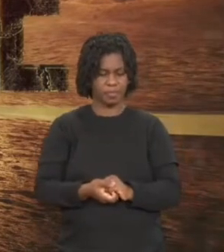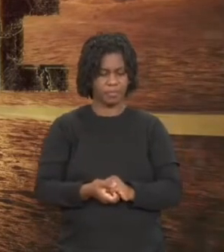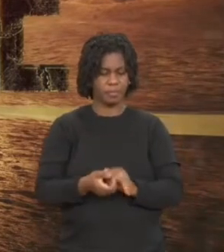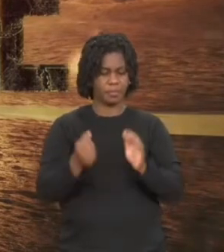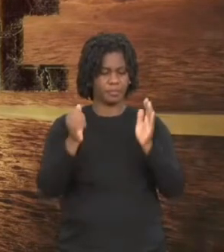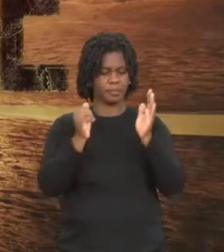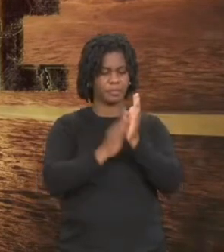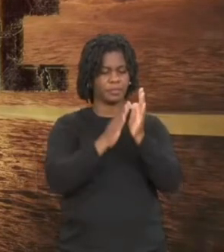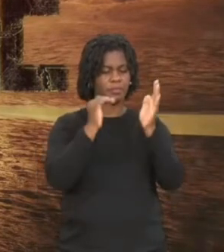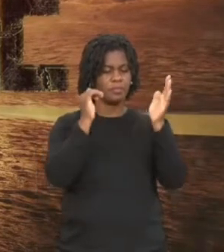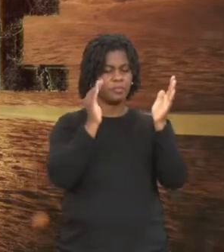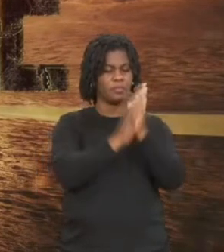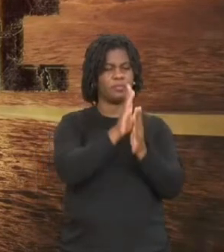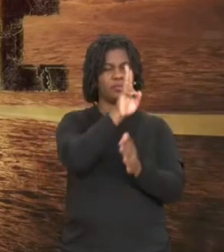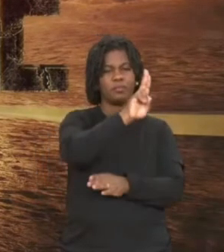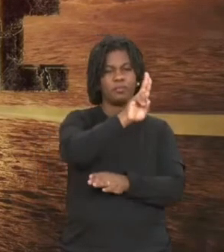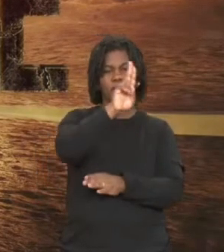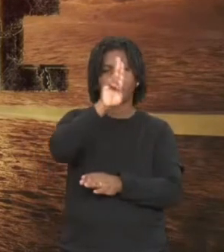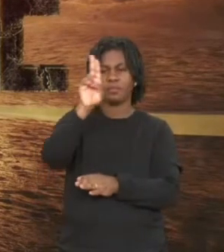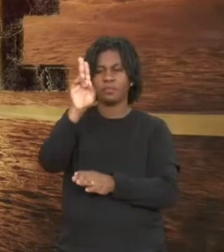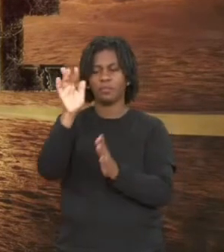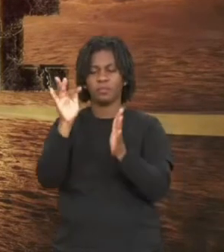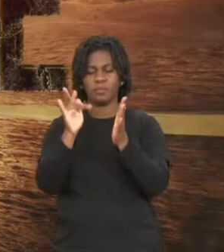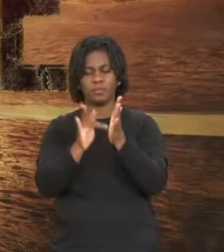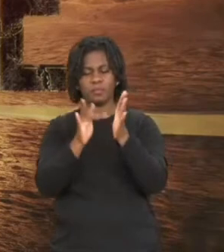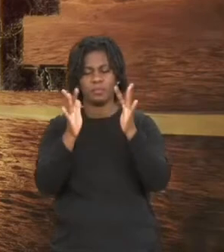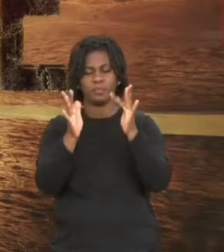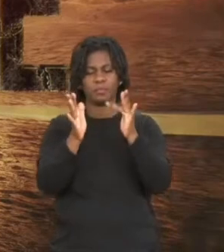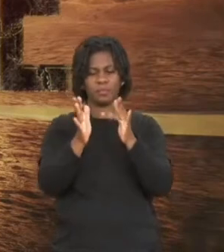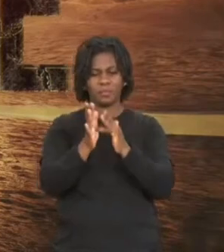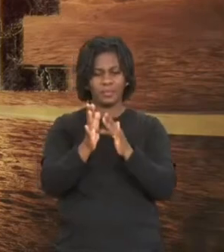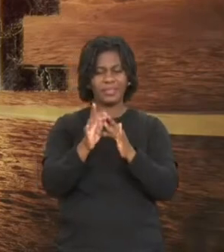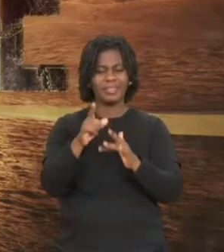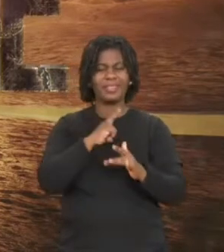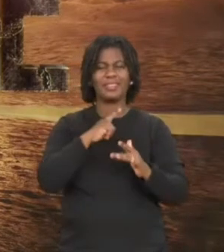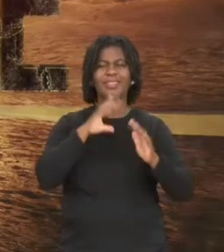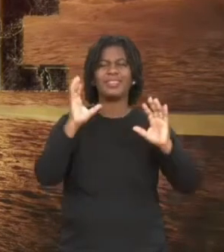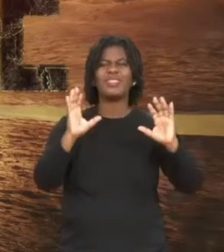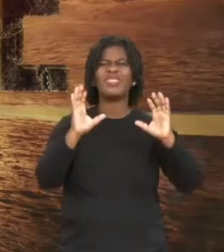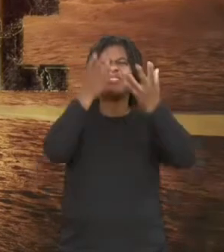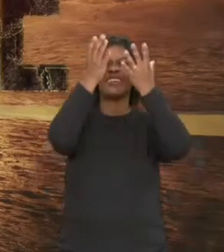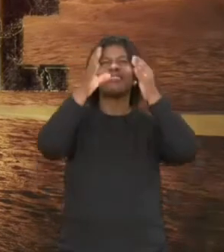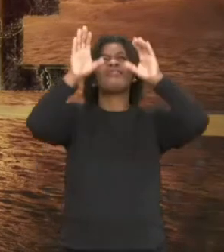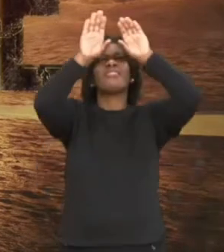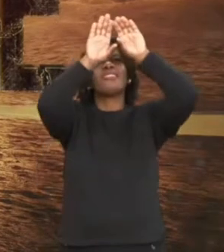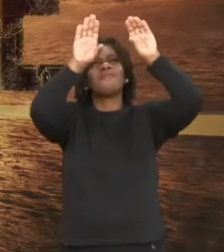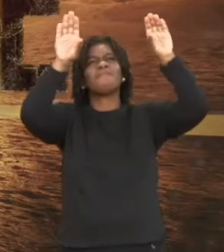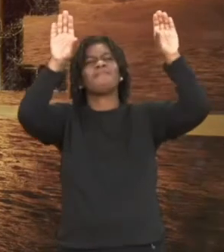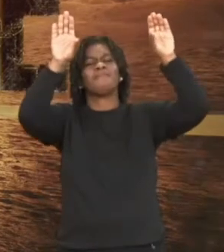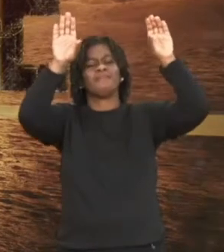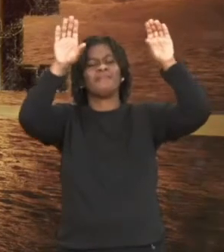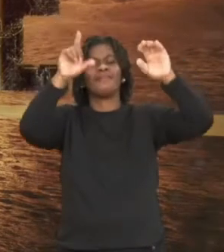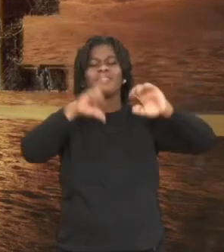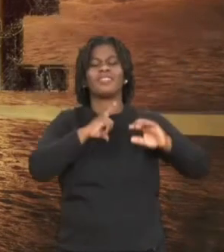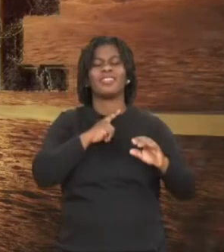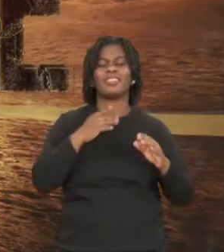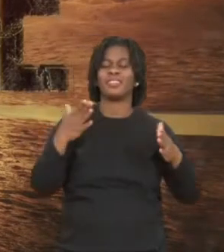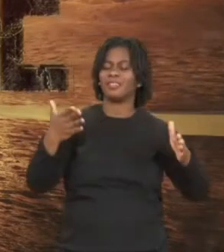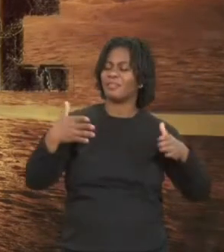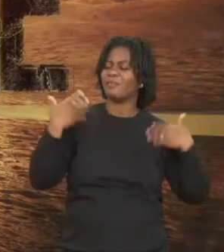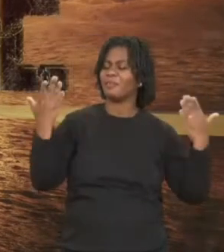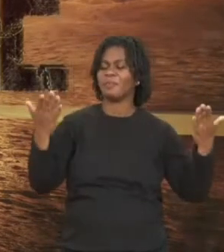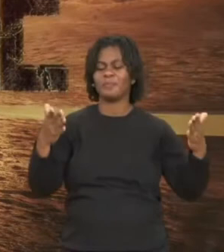Louvado seja o nome de Jesus. Está tendo festa no céu. Está tendo